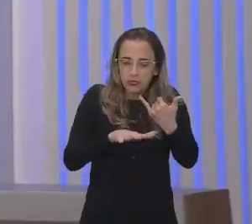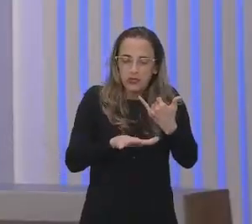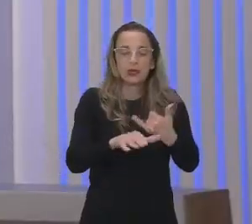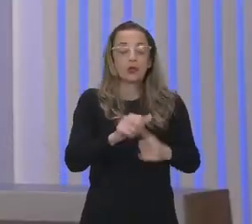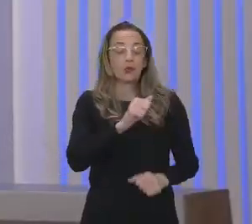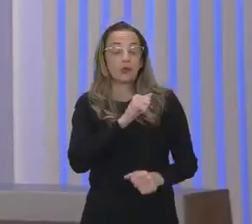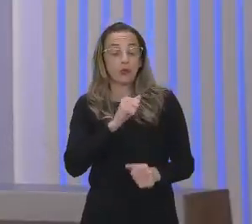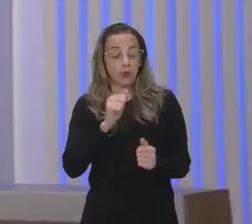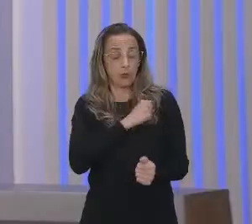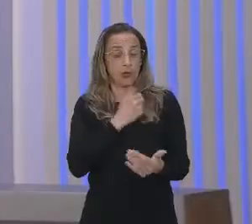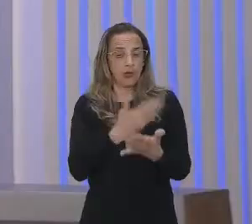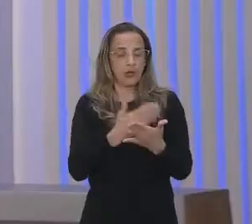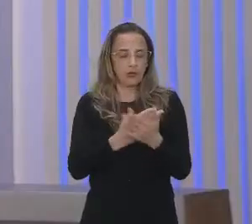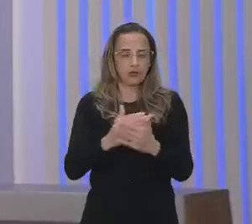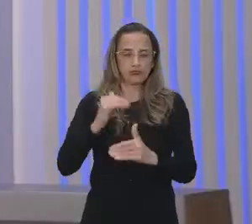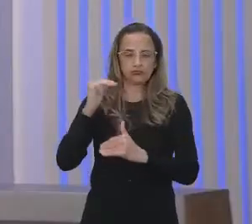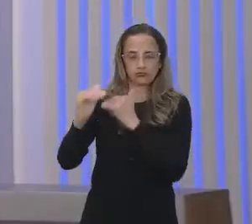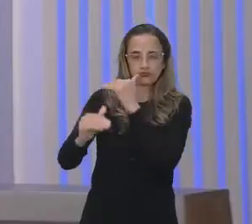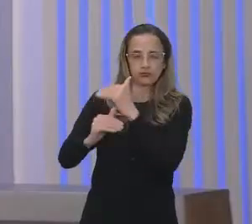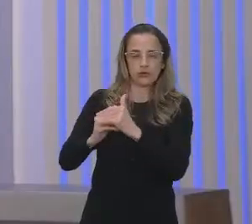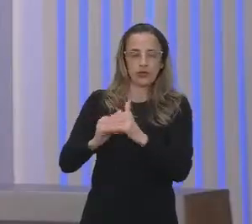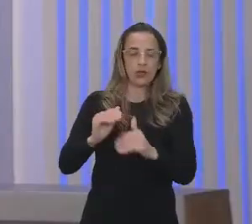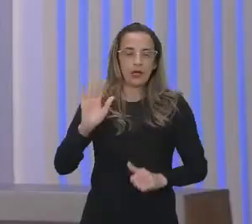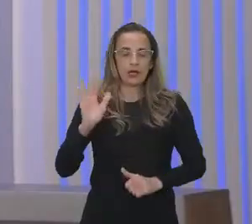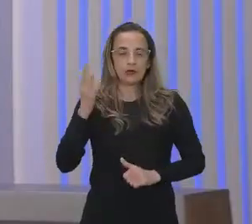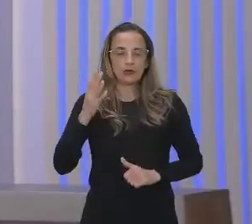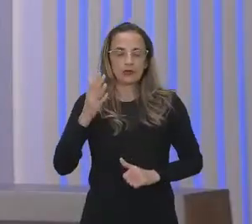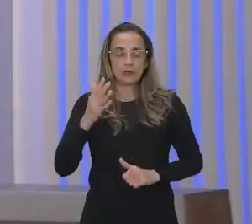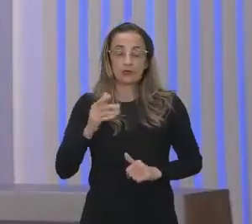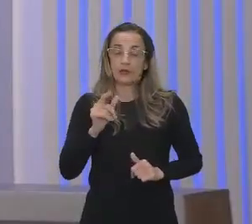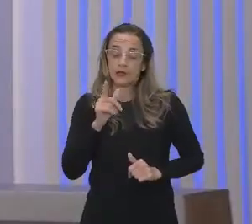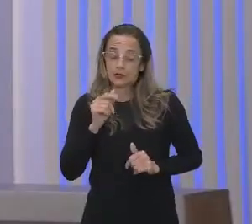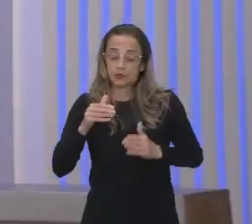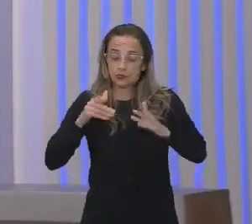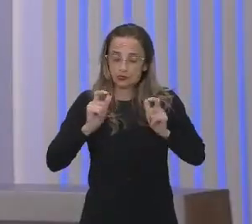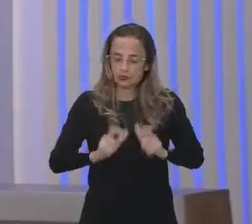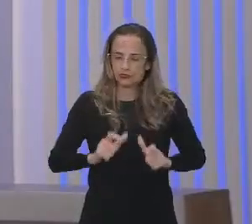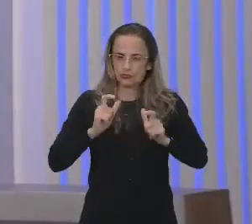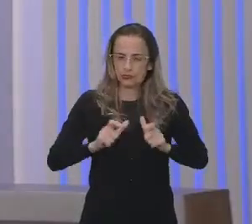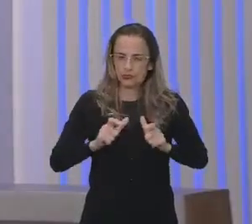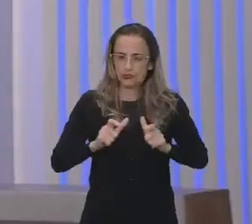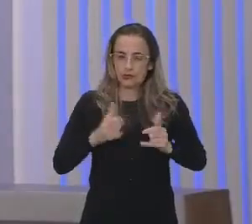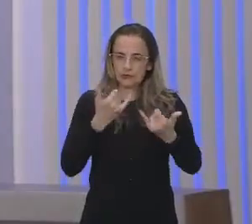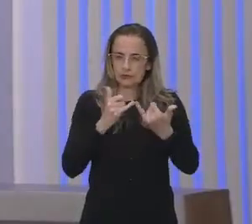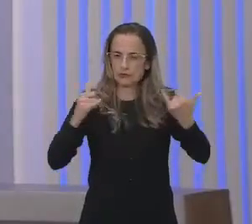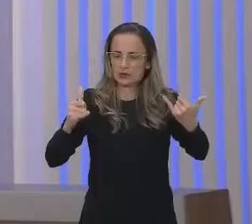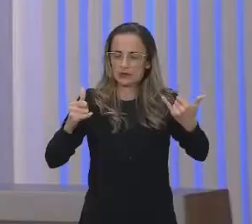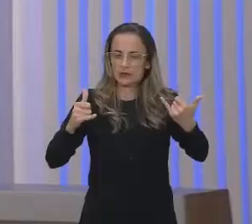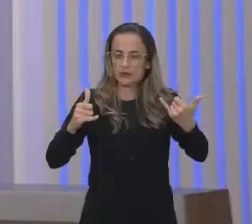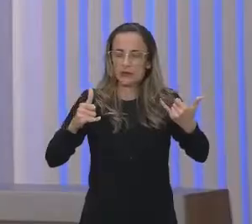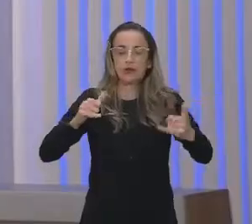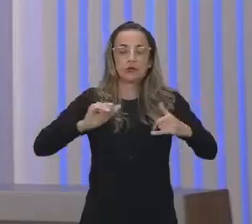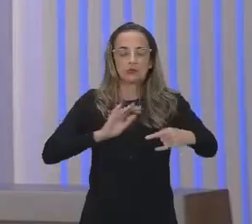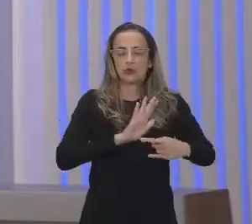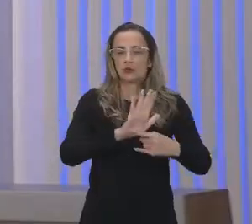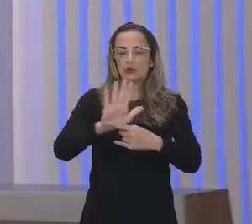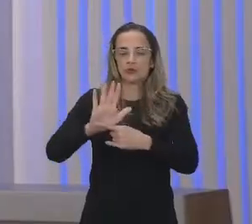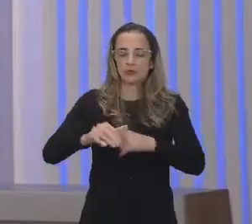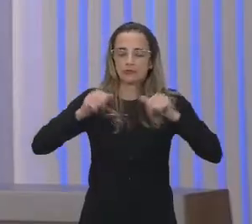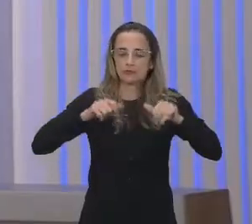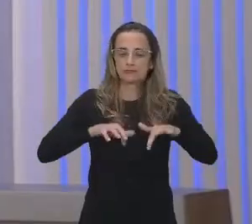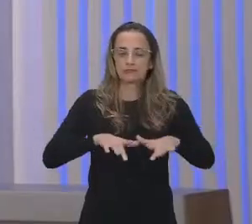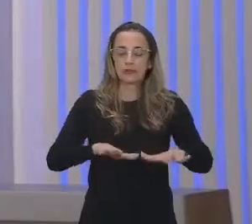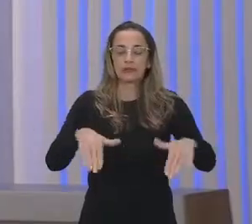ele entenda que a geração de energia ocorre a partir de uma usina, né, e que a gente tem as redes de transmissão, e aí quando ele